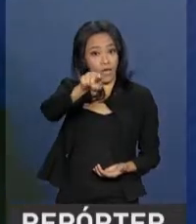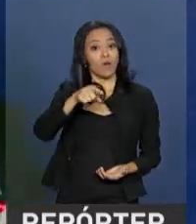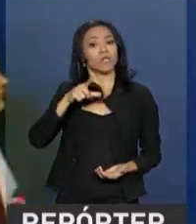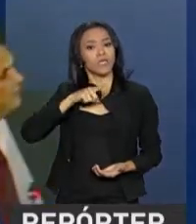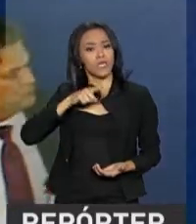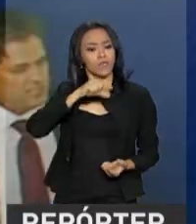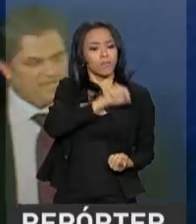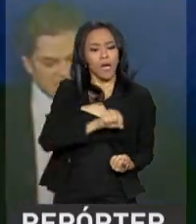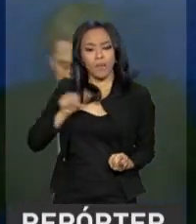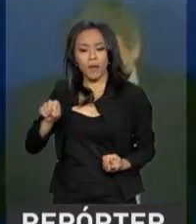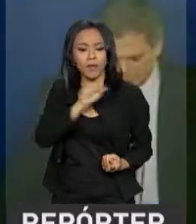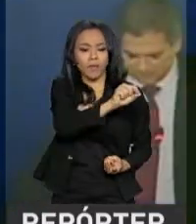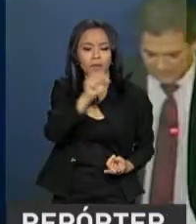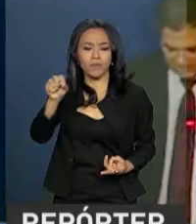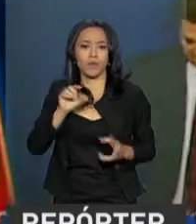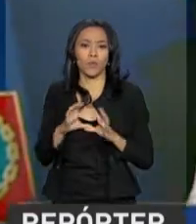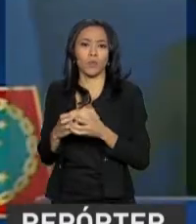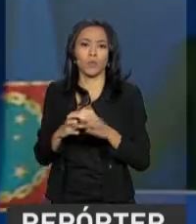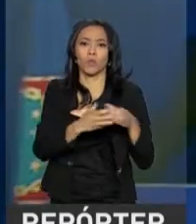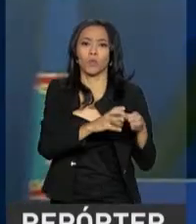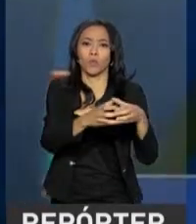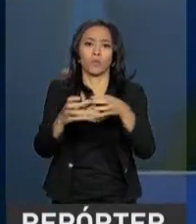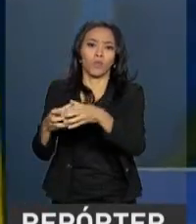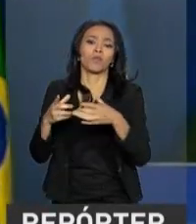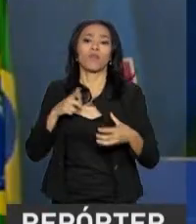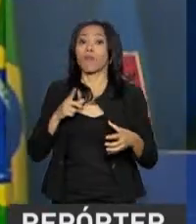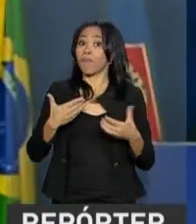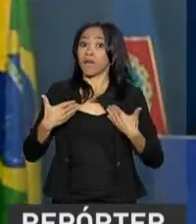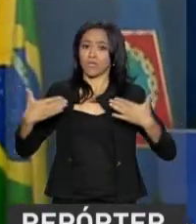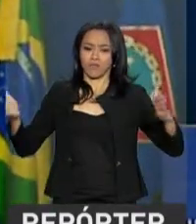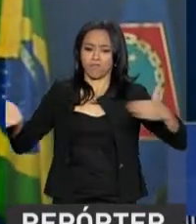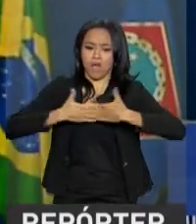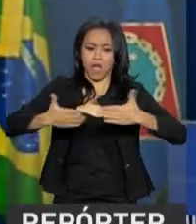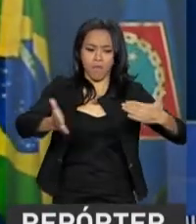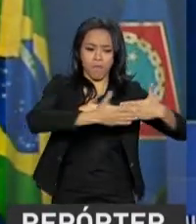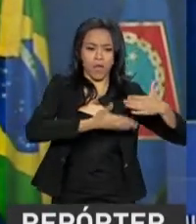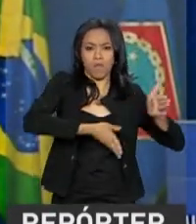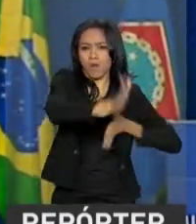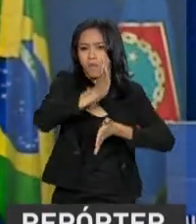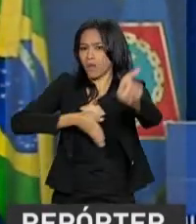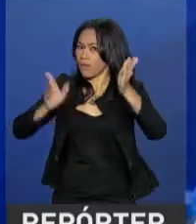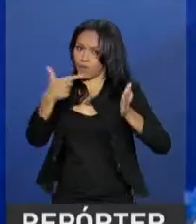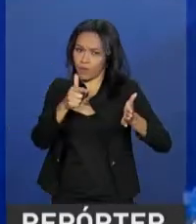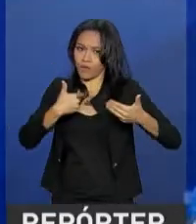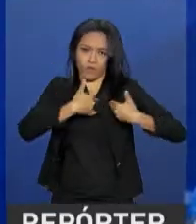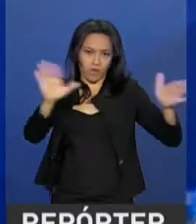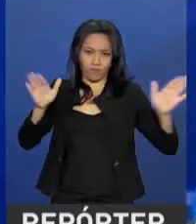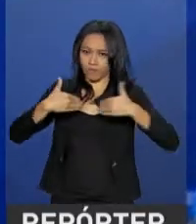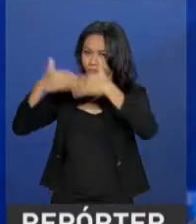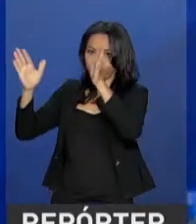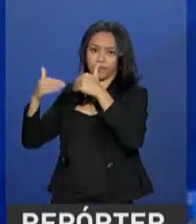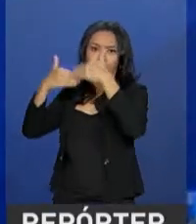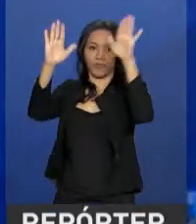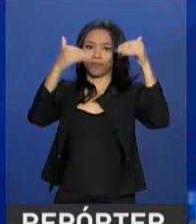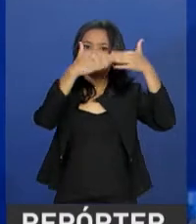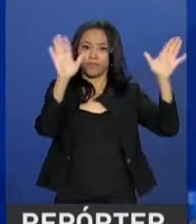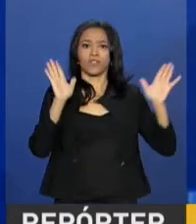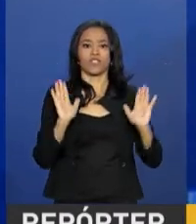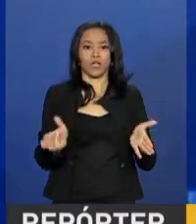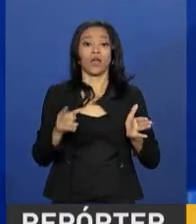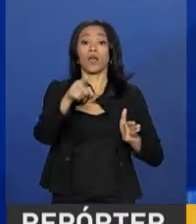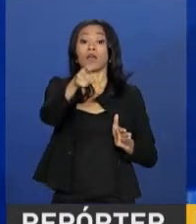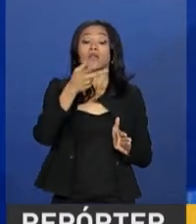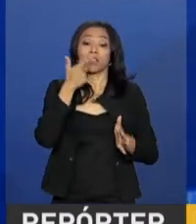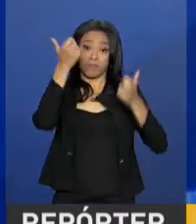concentração de manifestantes mas não existem mais bloqueios totais nas rodovias federais as rodovias como eu disse estão